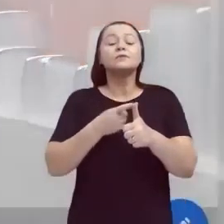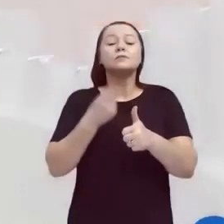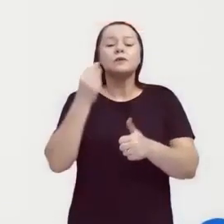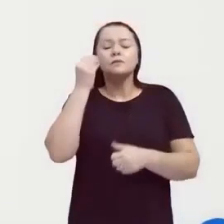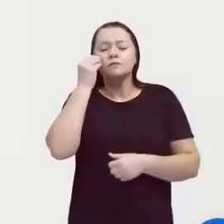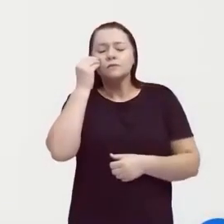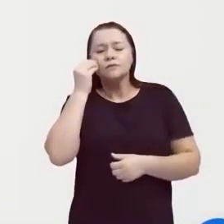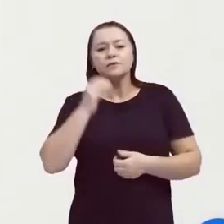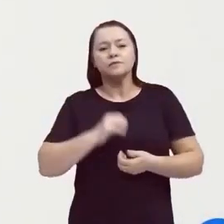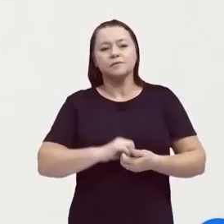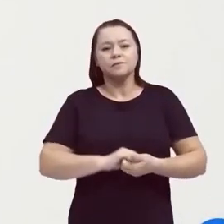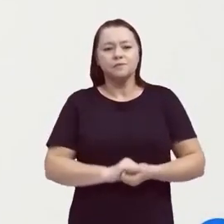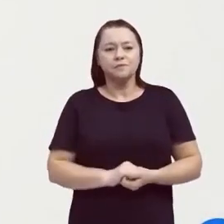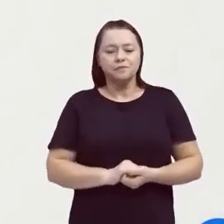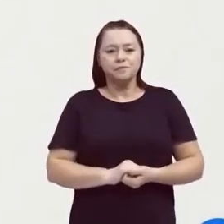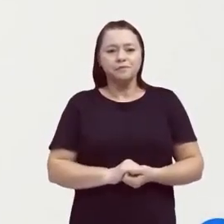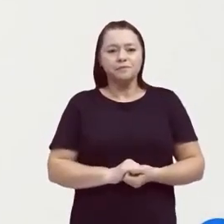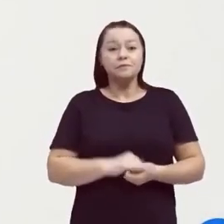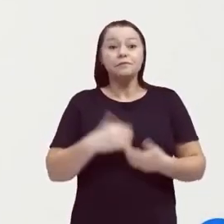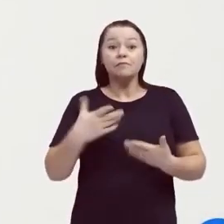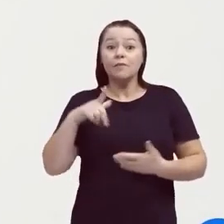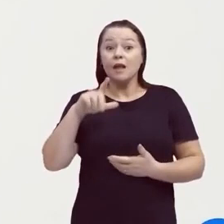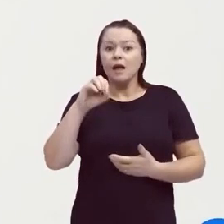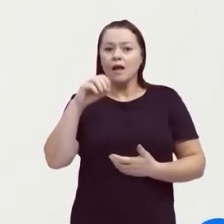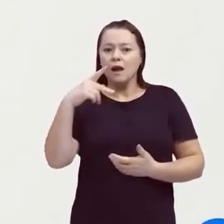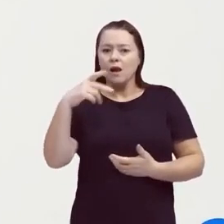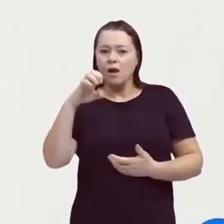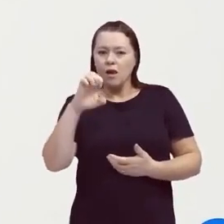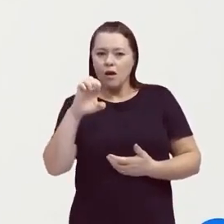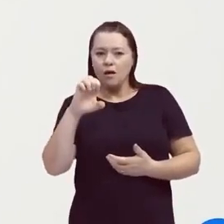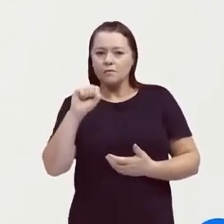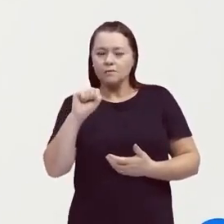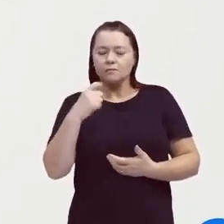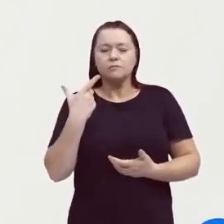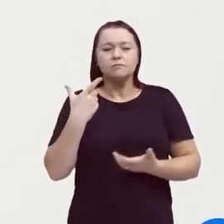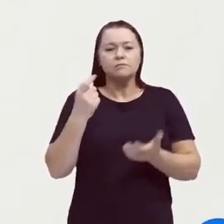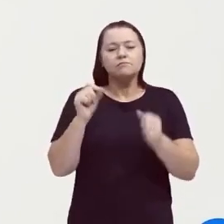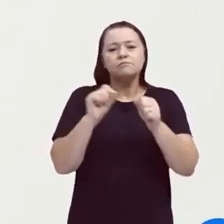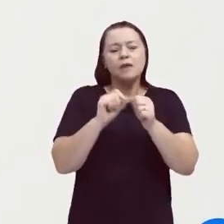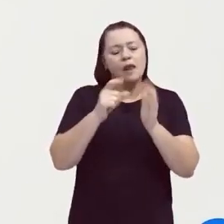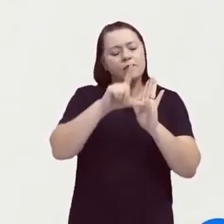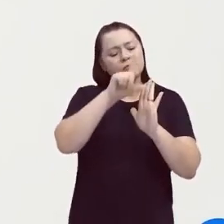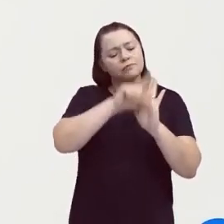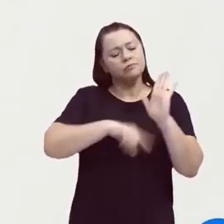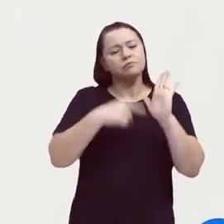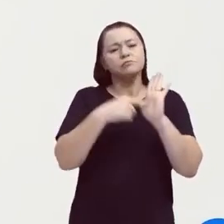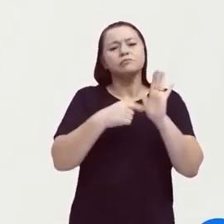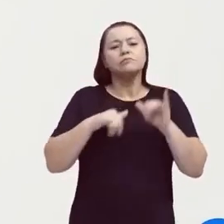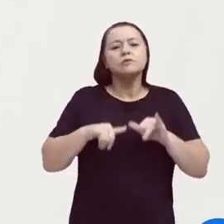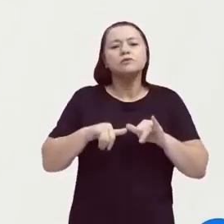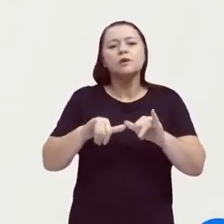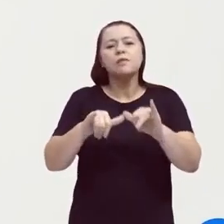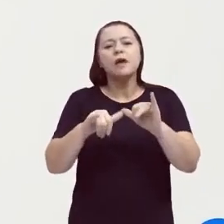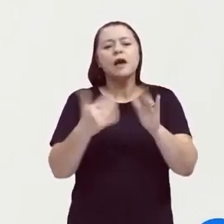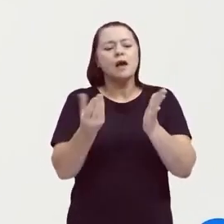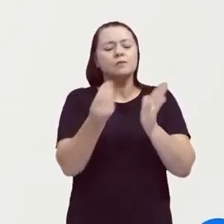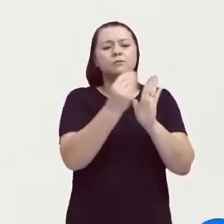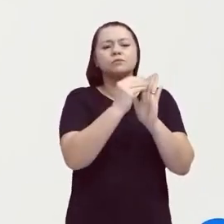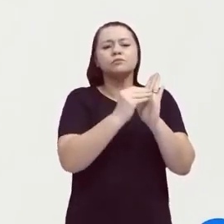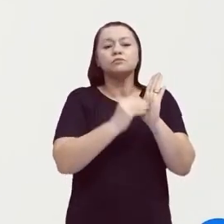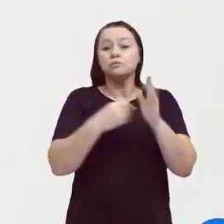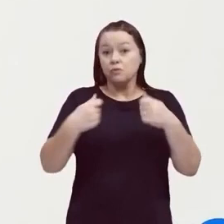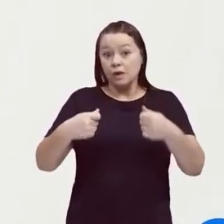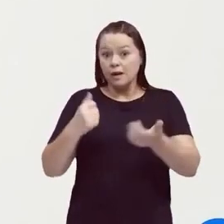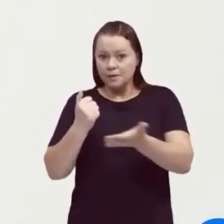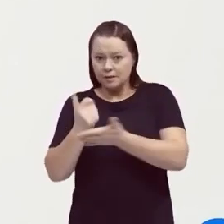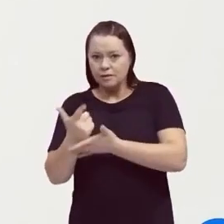tela. A senhora Lopes fez uma lista de compras de supermercado com a quantidade de produtos que precisa. Então nós